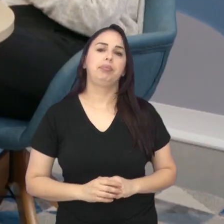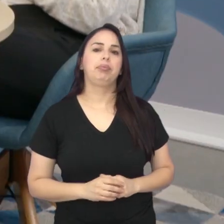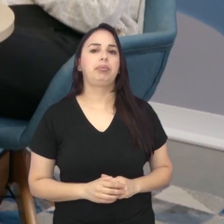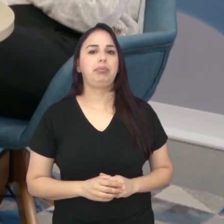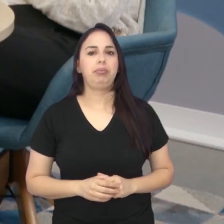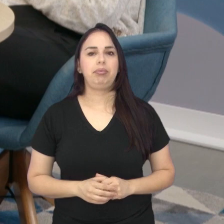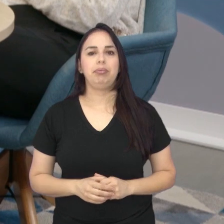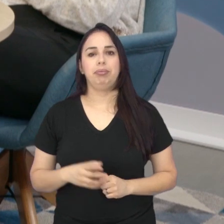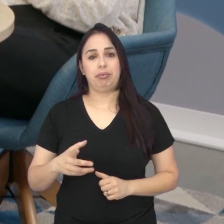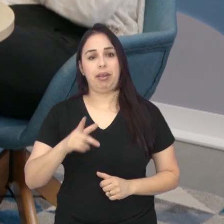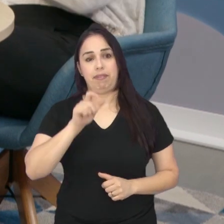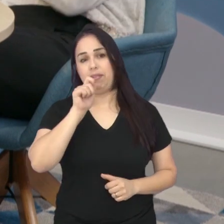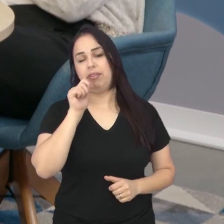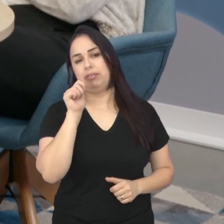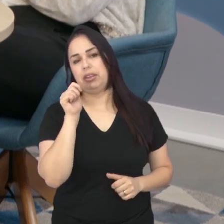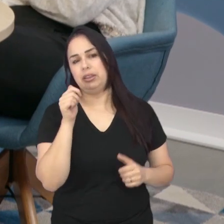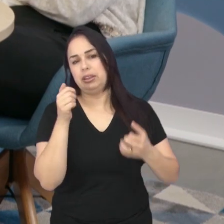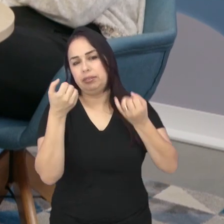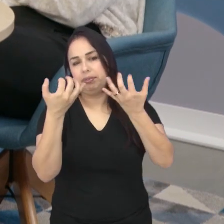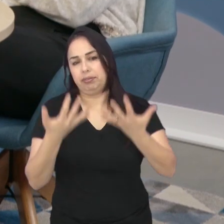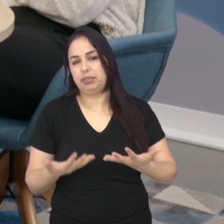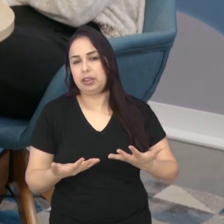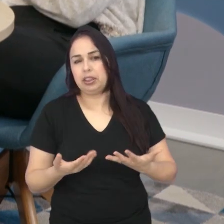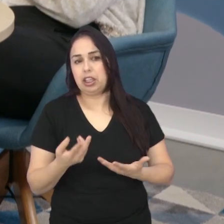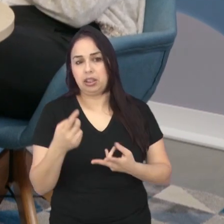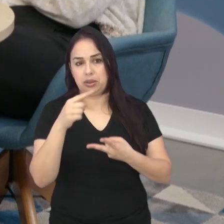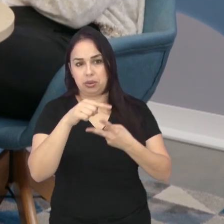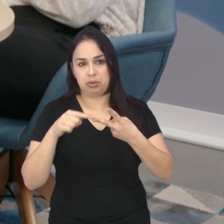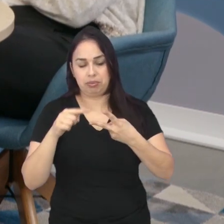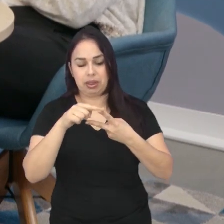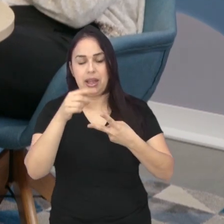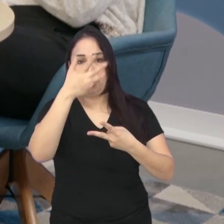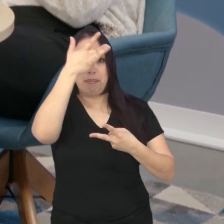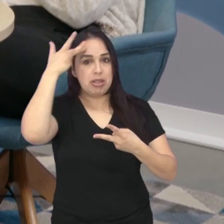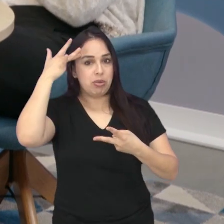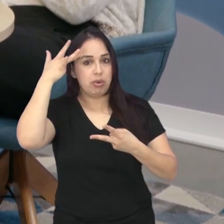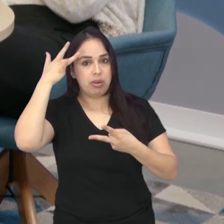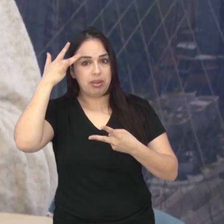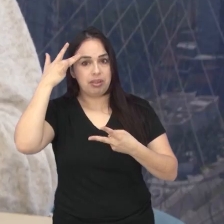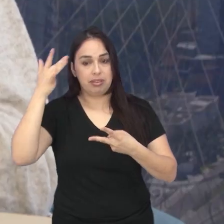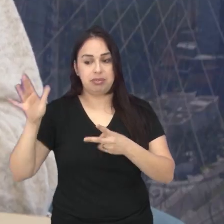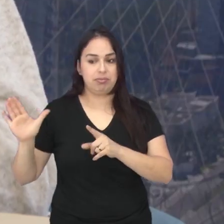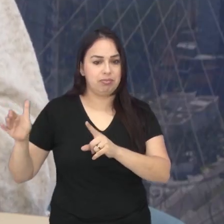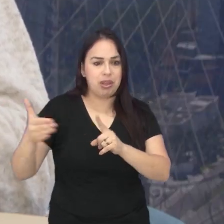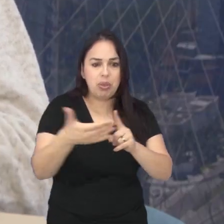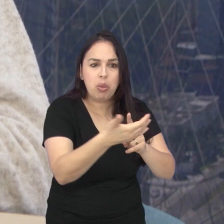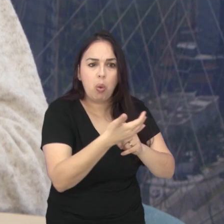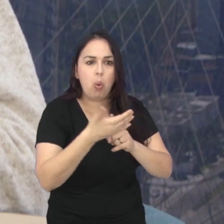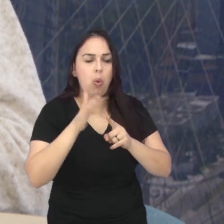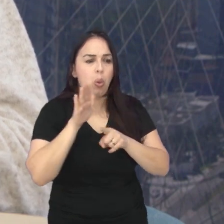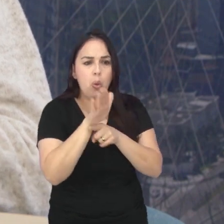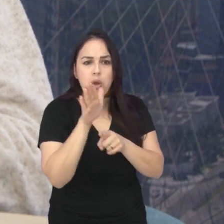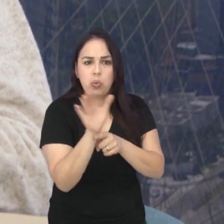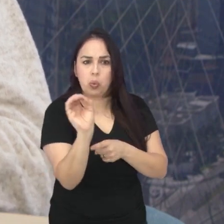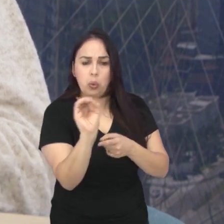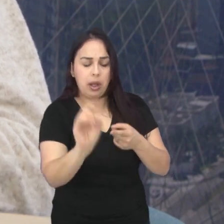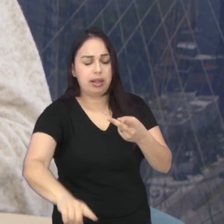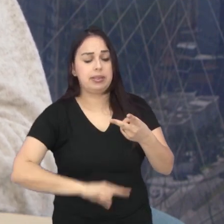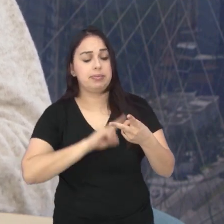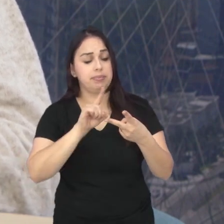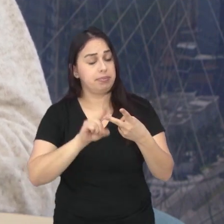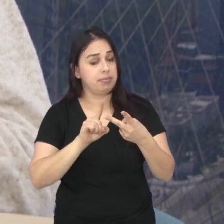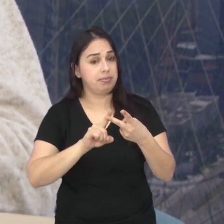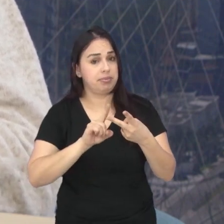falar dessas duas pontas, tanto daqueles que acabam não acolhendo a mulher no sentido de desencorajá-la, quanto